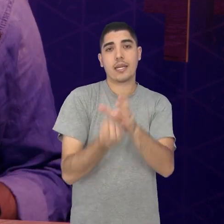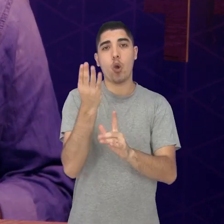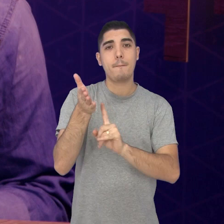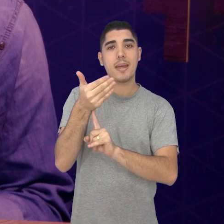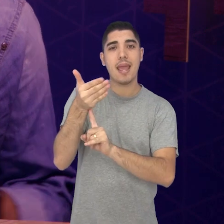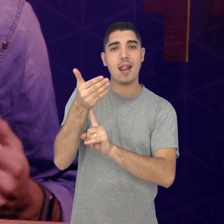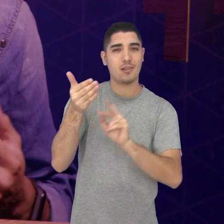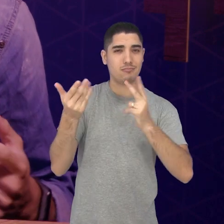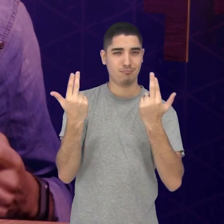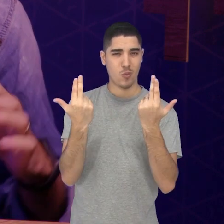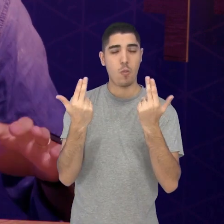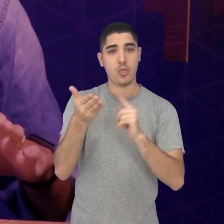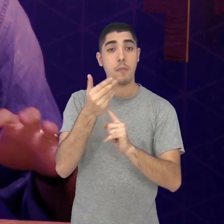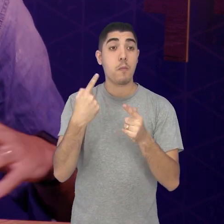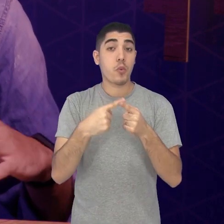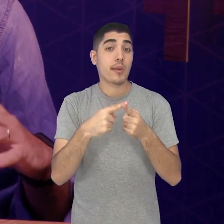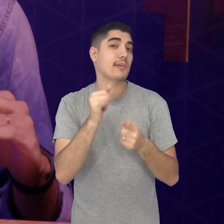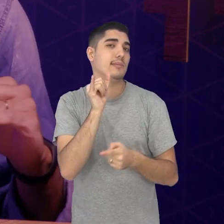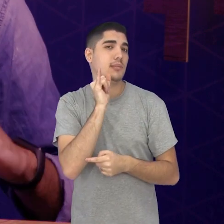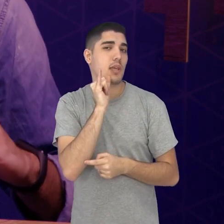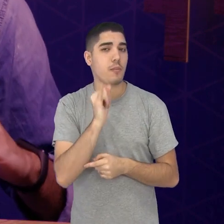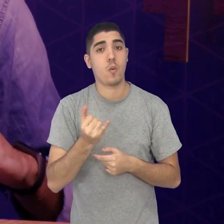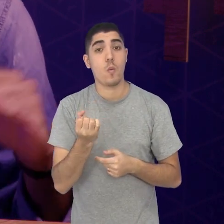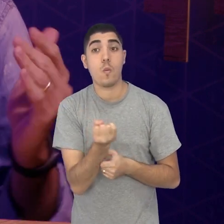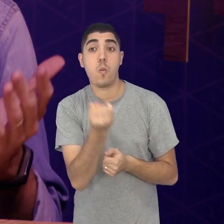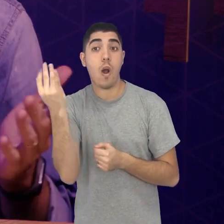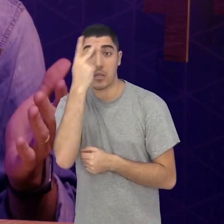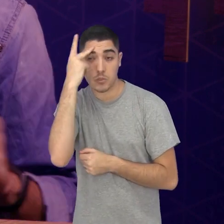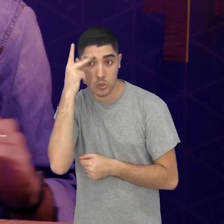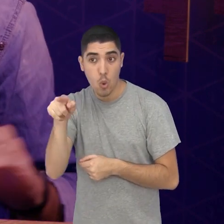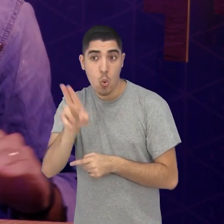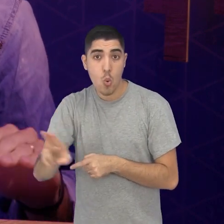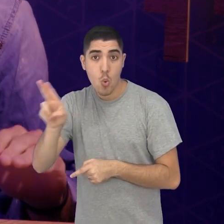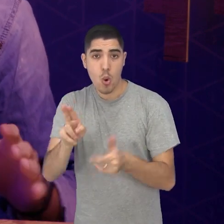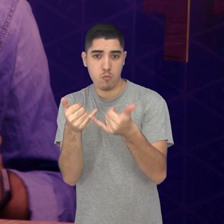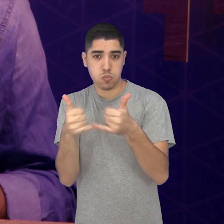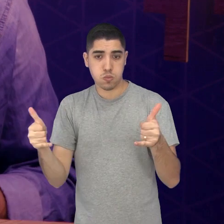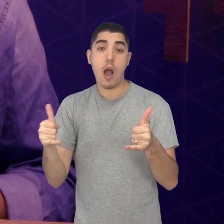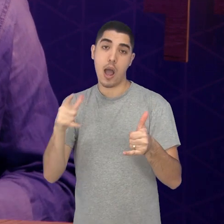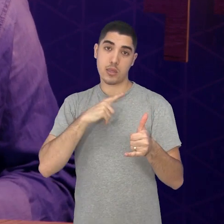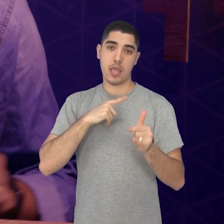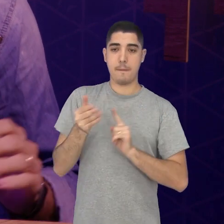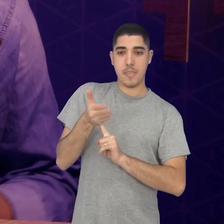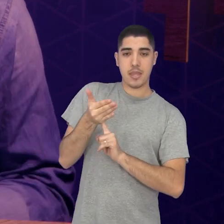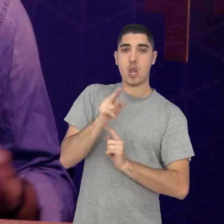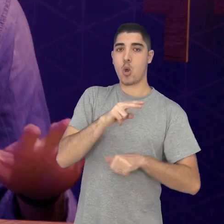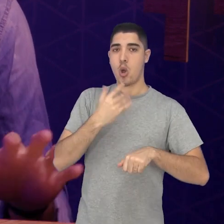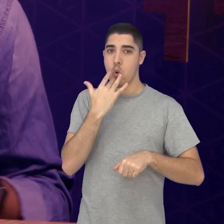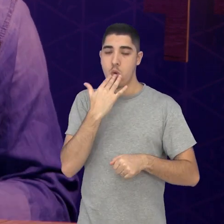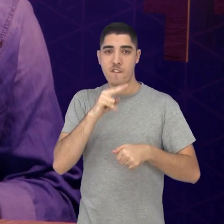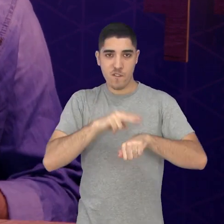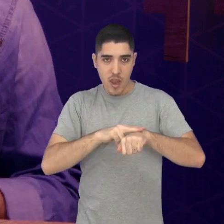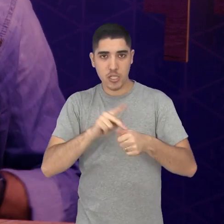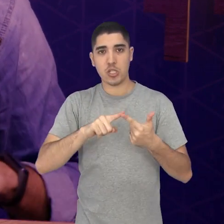bandeira tarifária nova, né? Porque dependendo da oferta e demanda de energia elétrica, tem as bandeiras. Bandeira